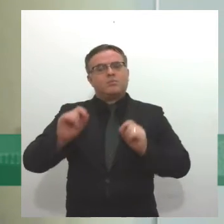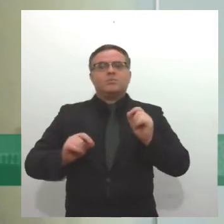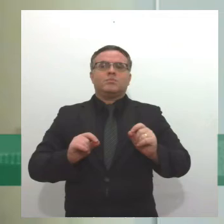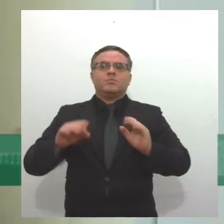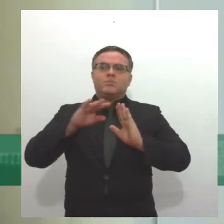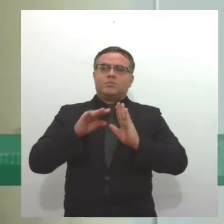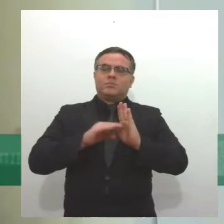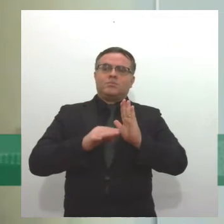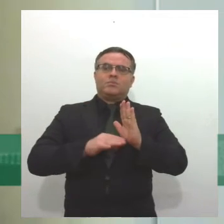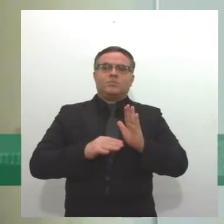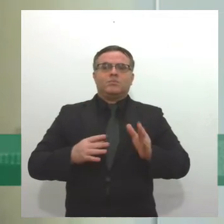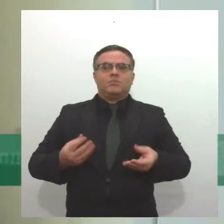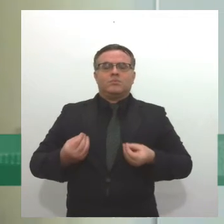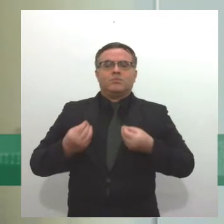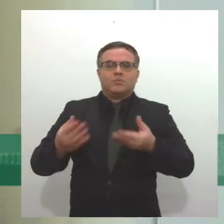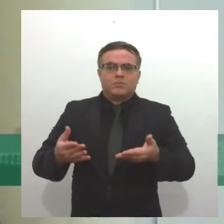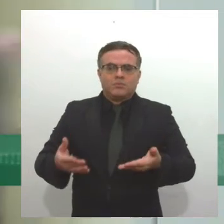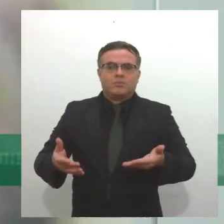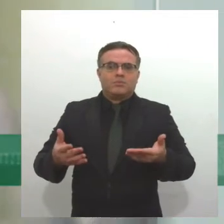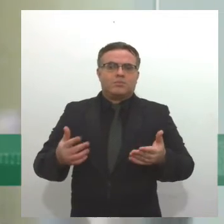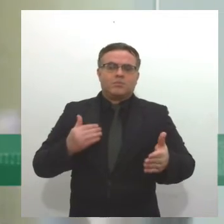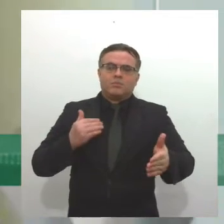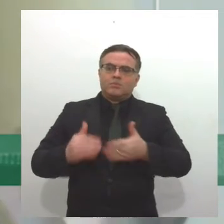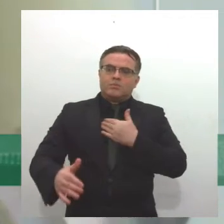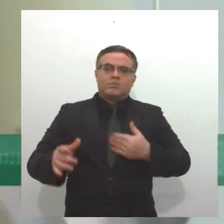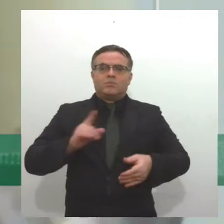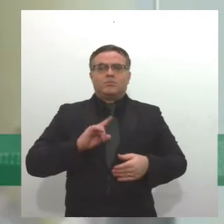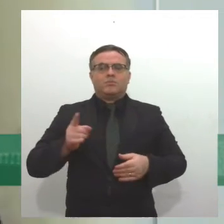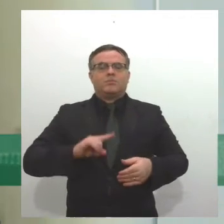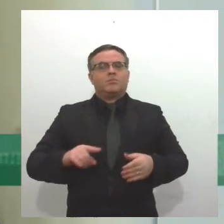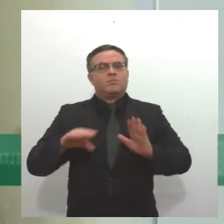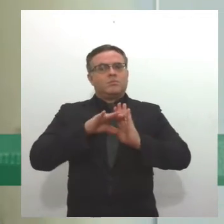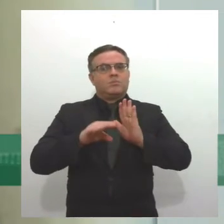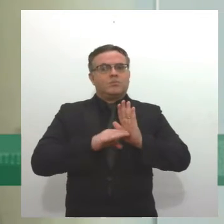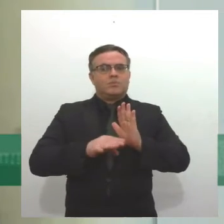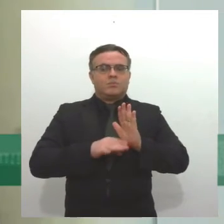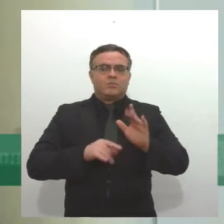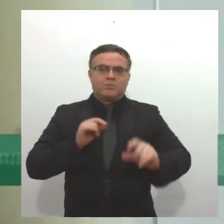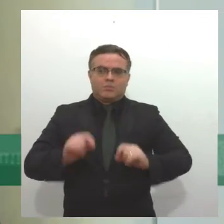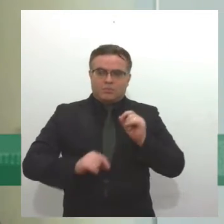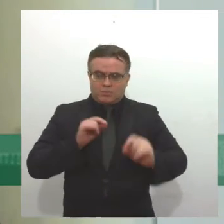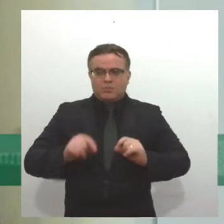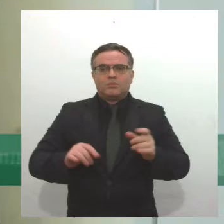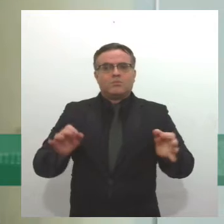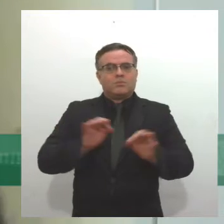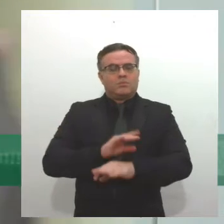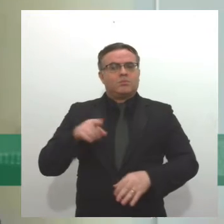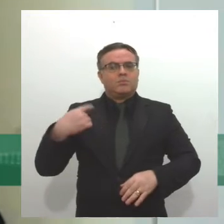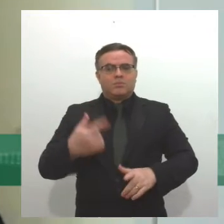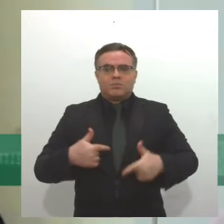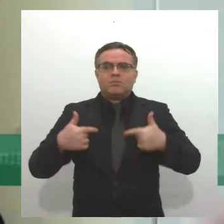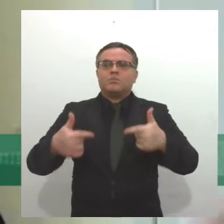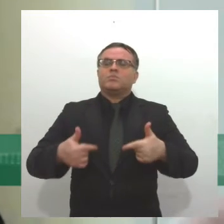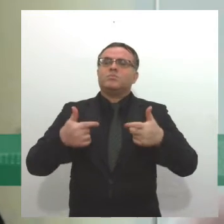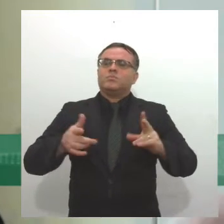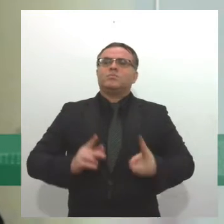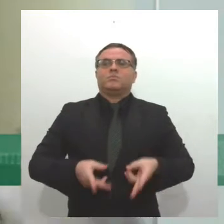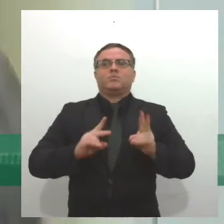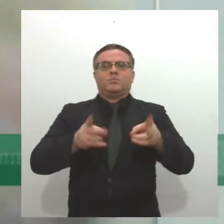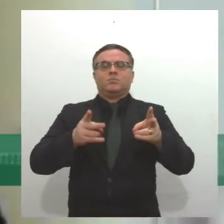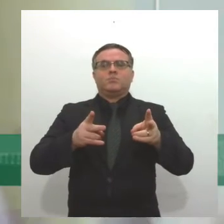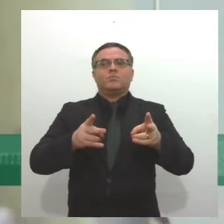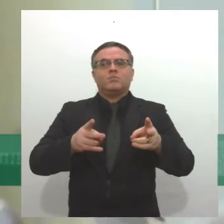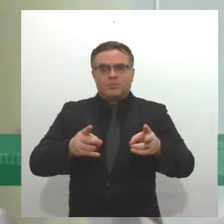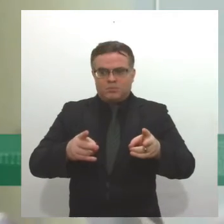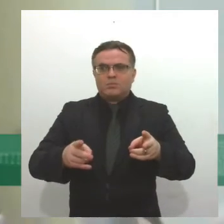parcela indenizatória e não sair disso para evitar judicialização. Nós estamos lidando com